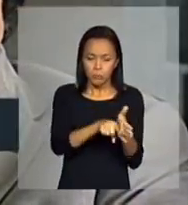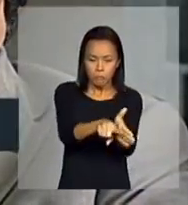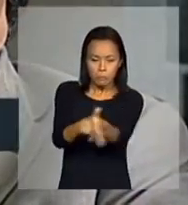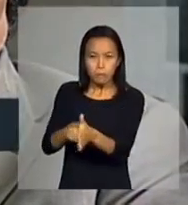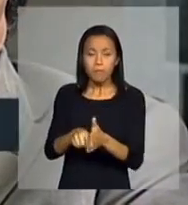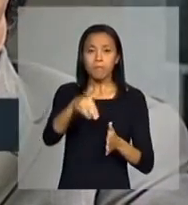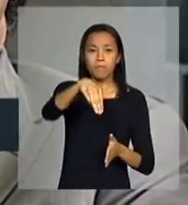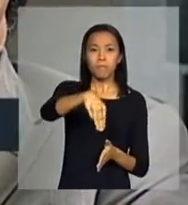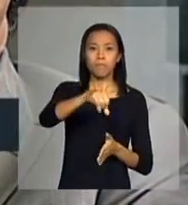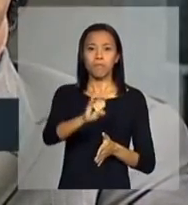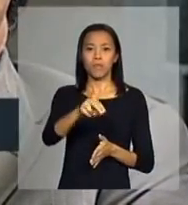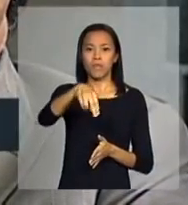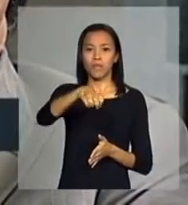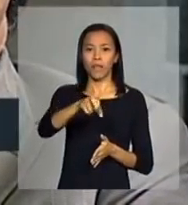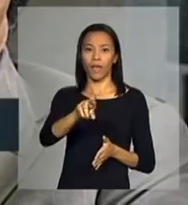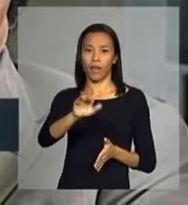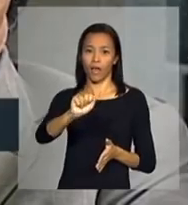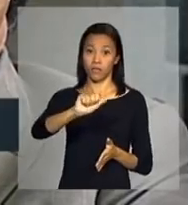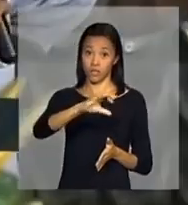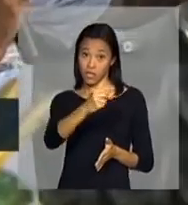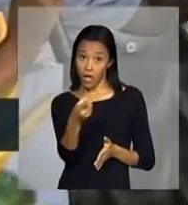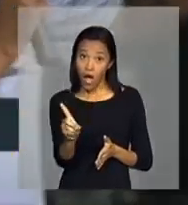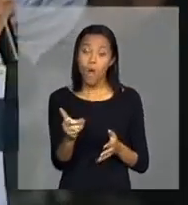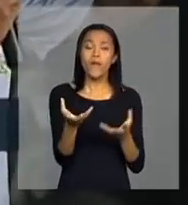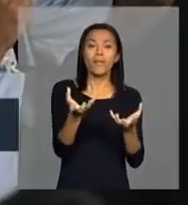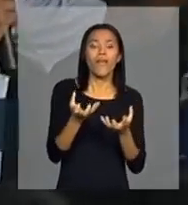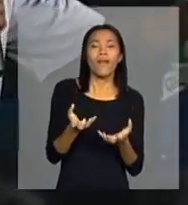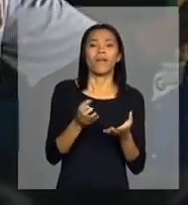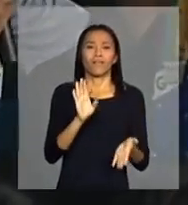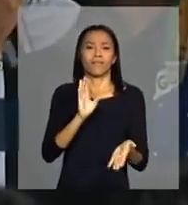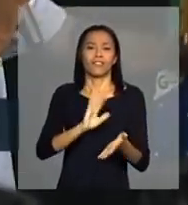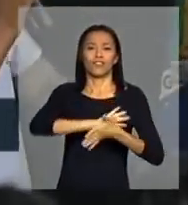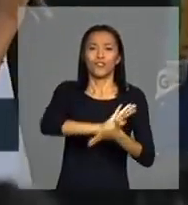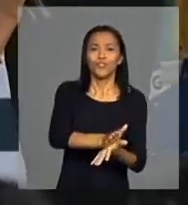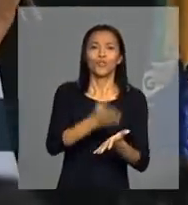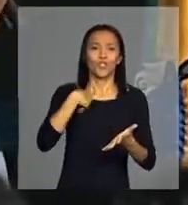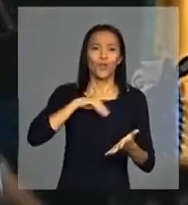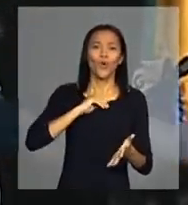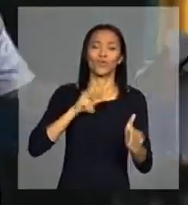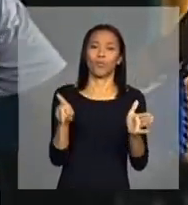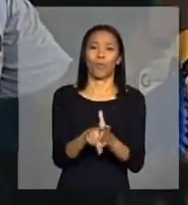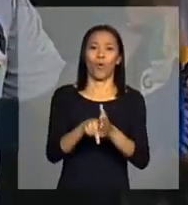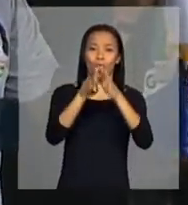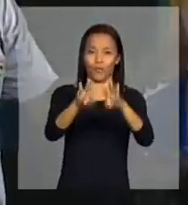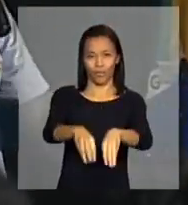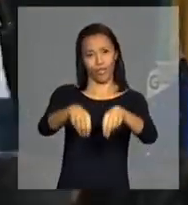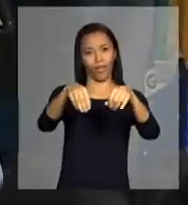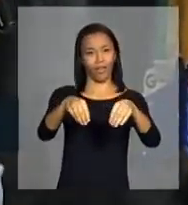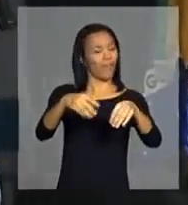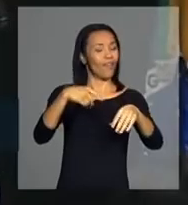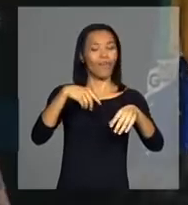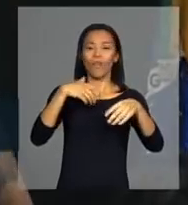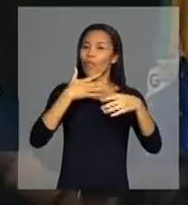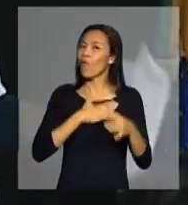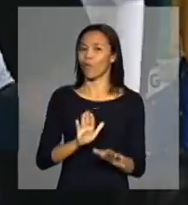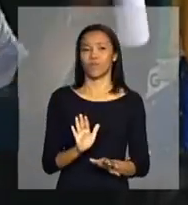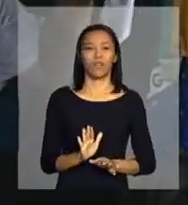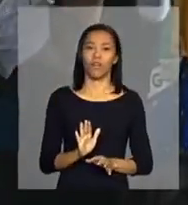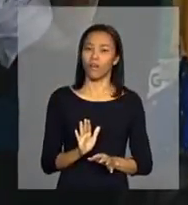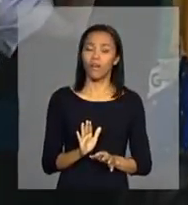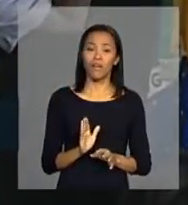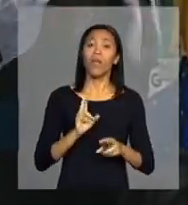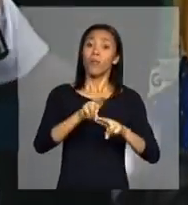reserva, querem acabar com nossa reserva. Isso que eu não gostei. Isso,